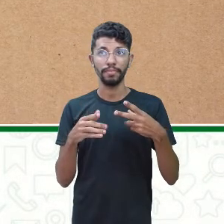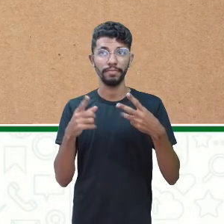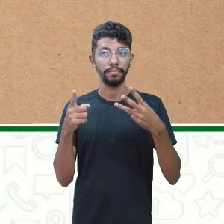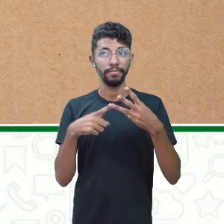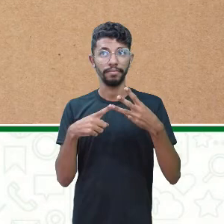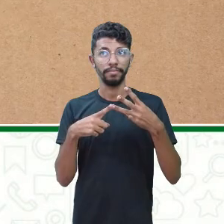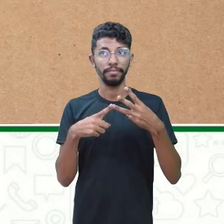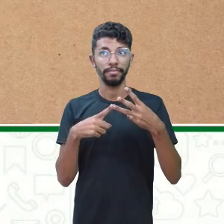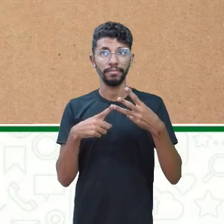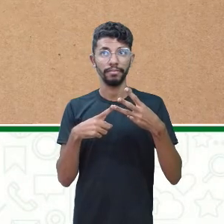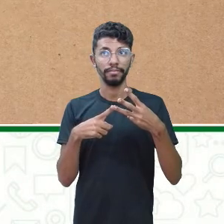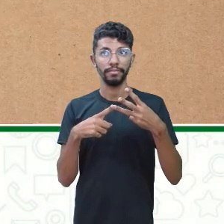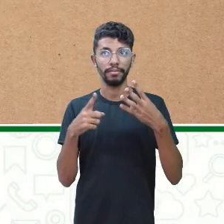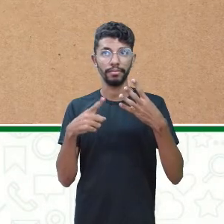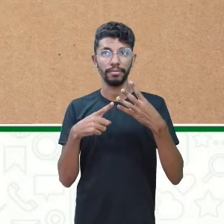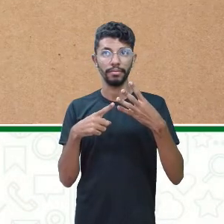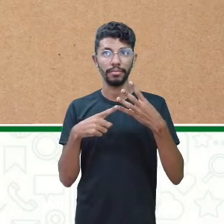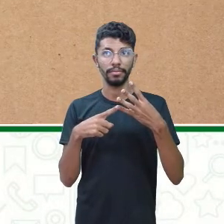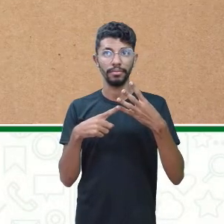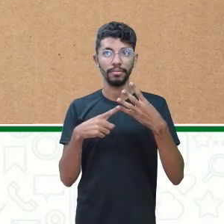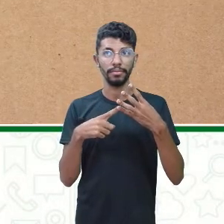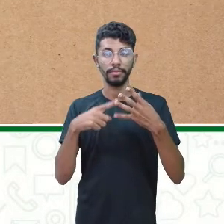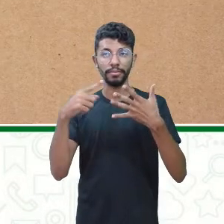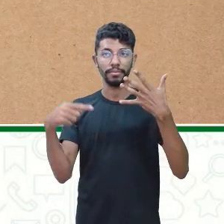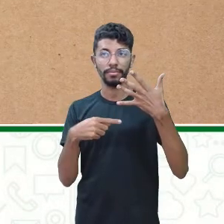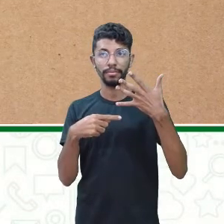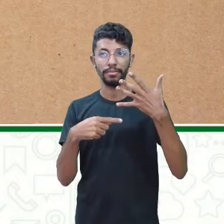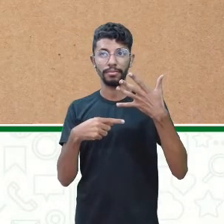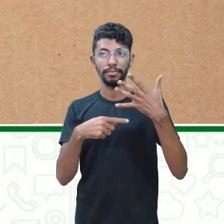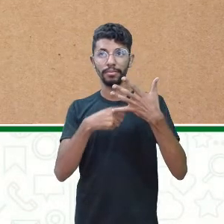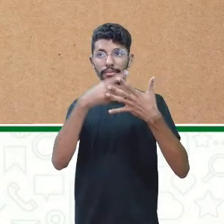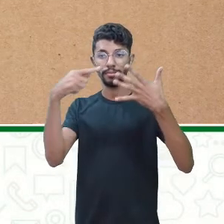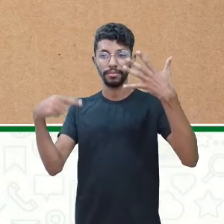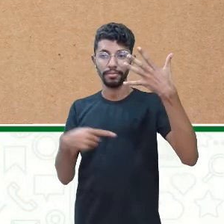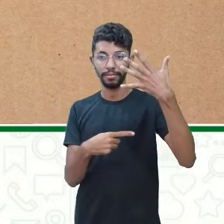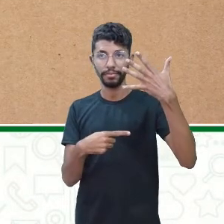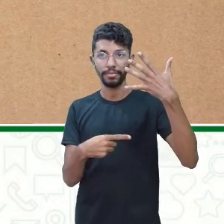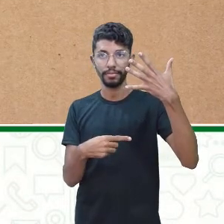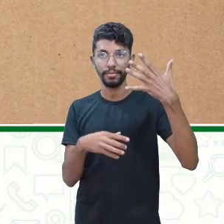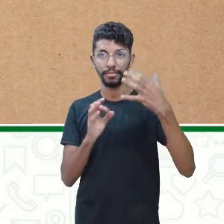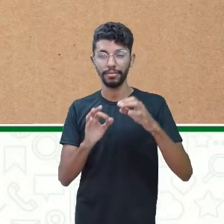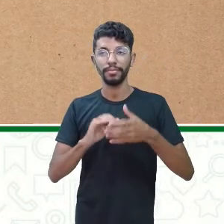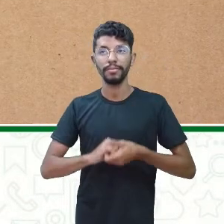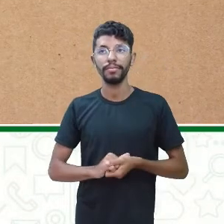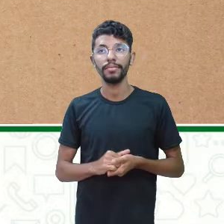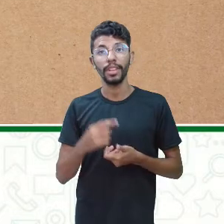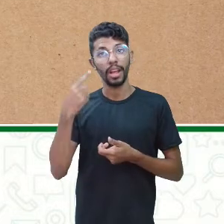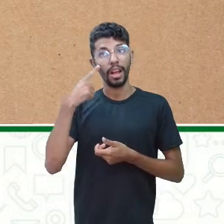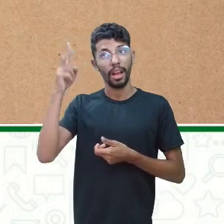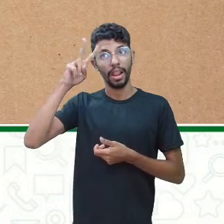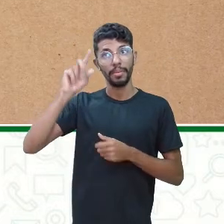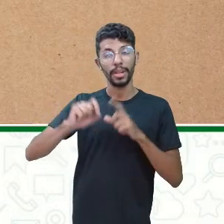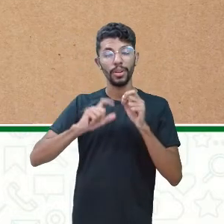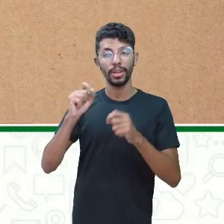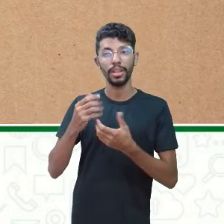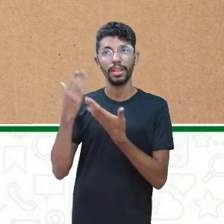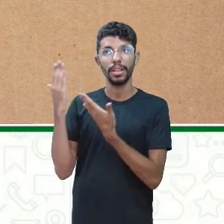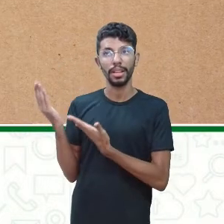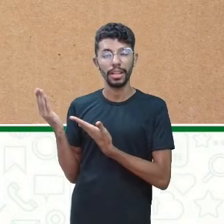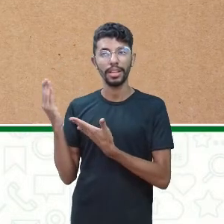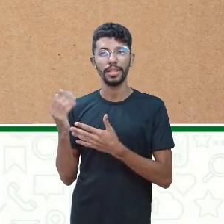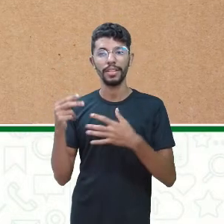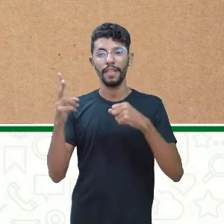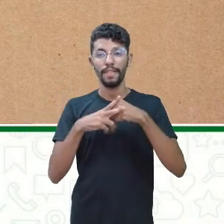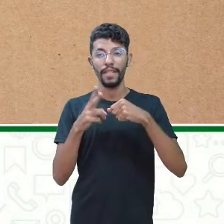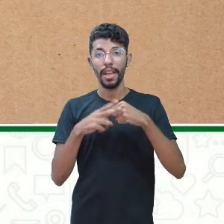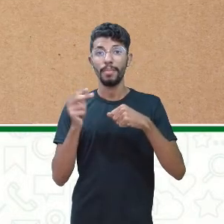step. To keep. To read. To handle. Lembrando que esses verbos são verbos de alta frequência, ou